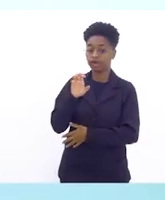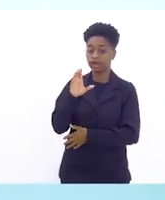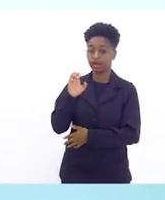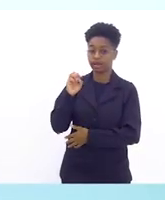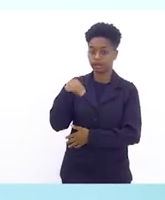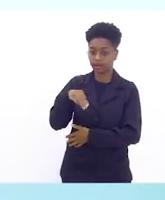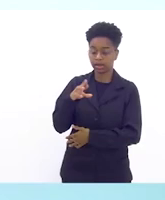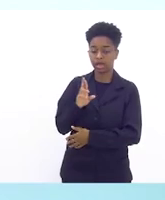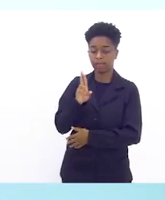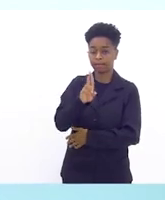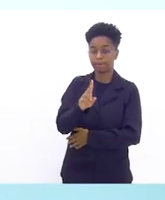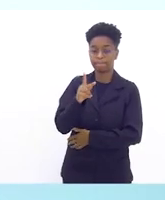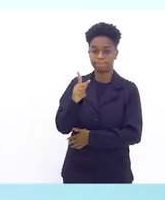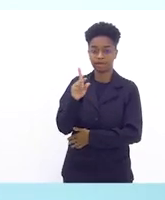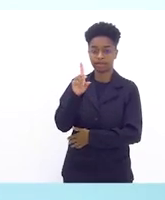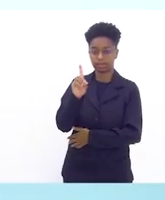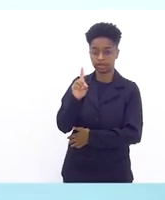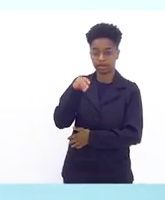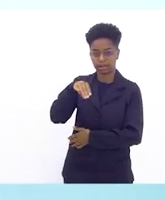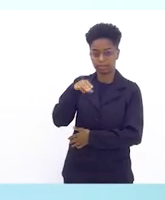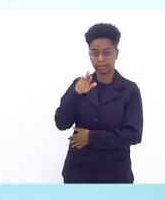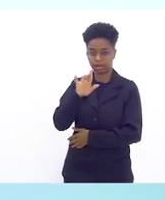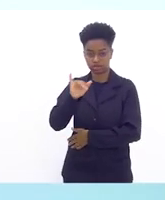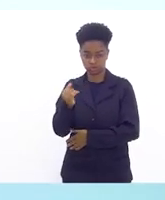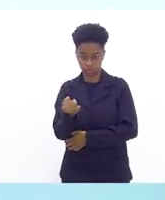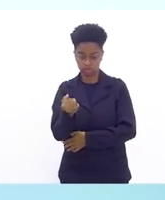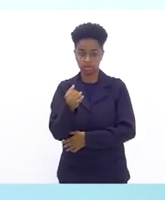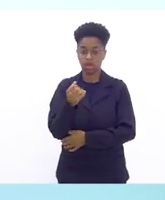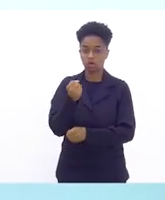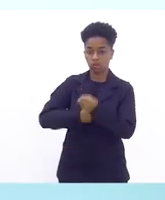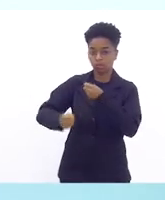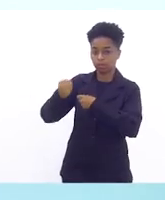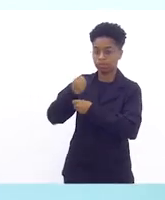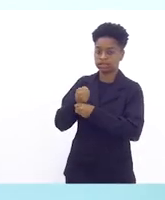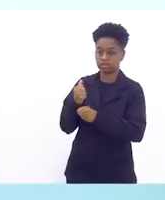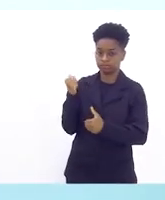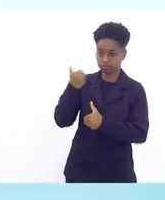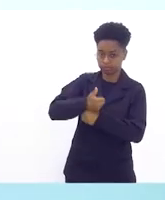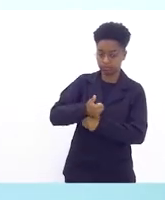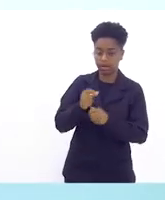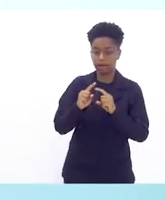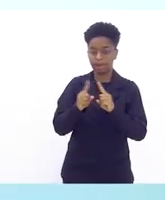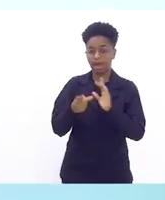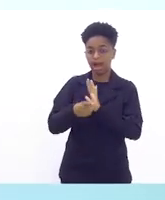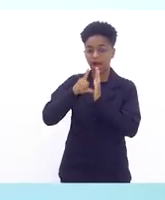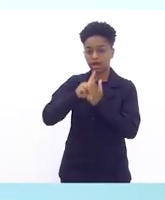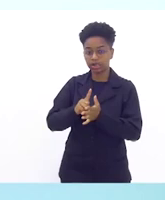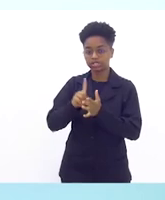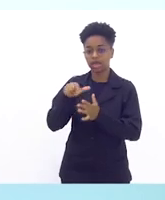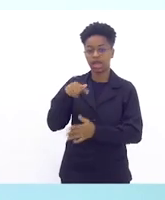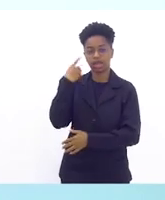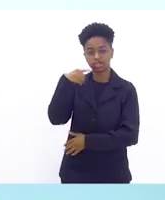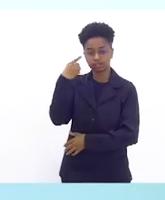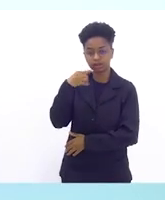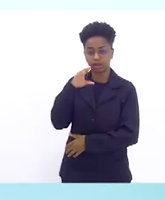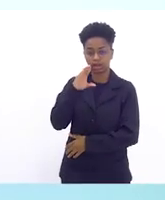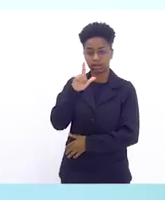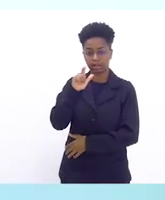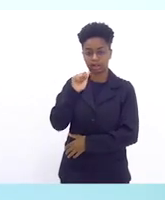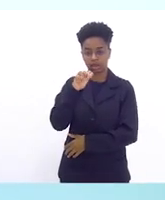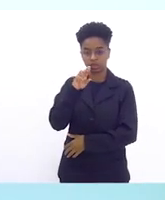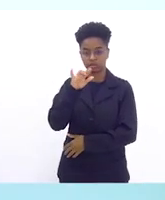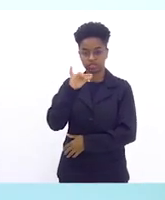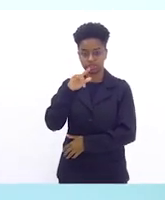representando a PM RJ Desde o ano passado na condição de suplente antes a titular um advogado a Dra Claudia